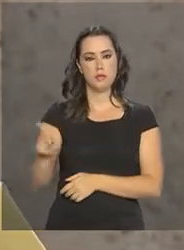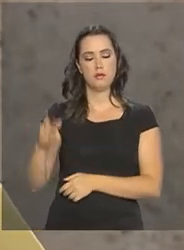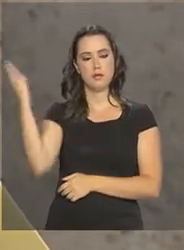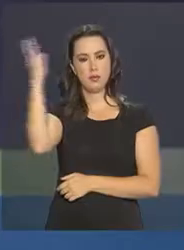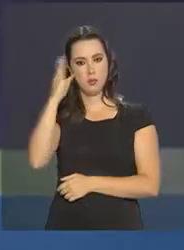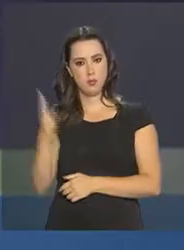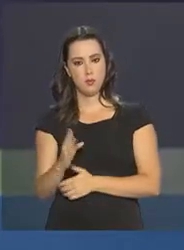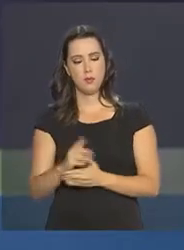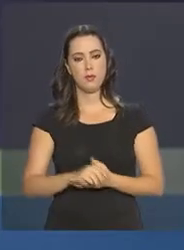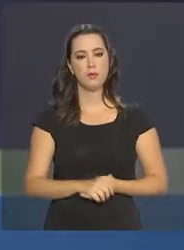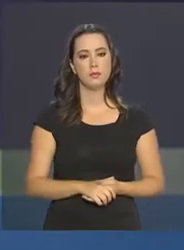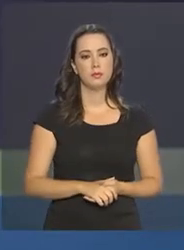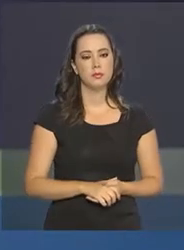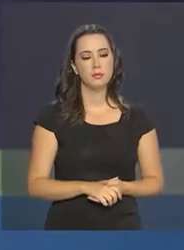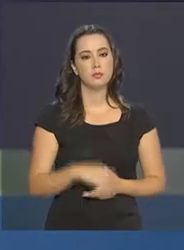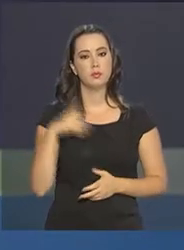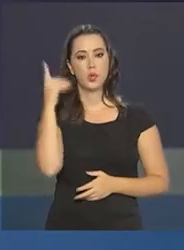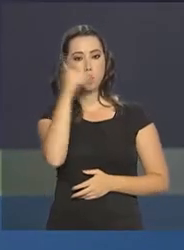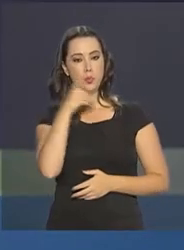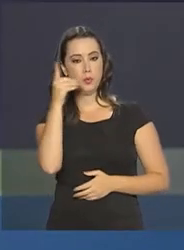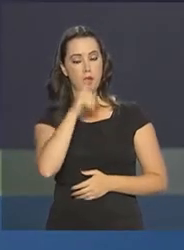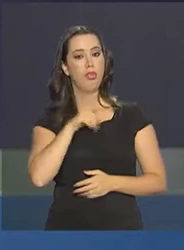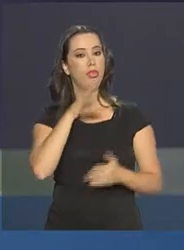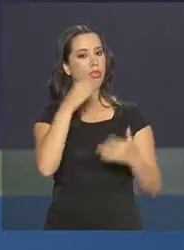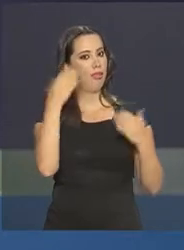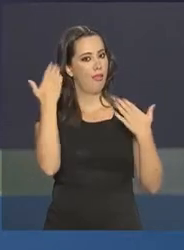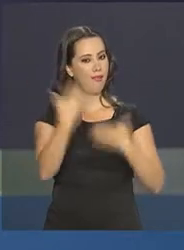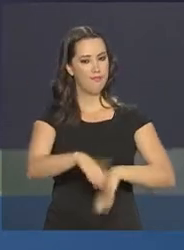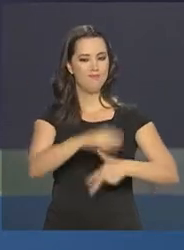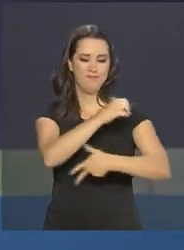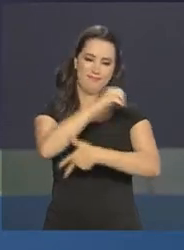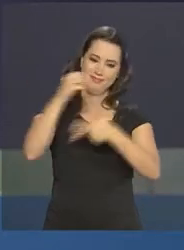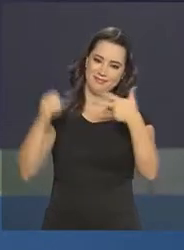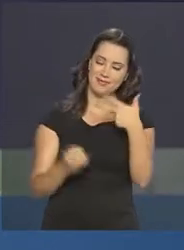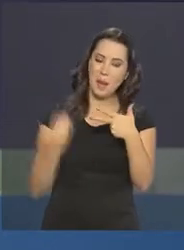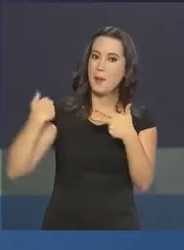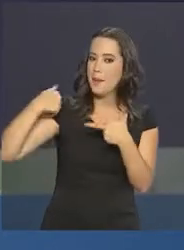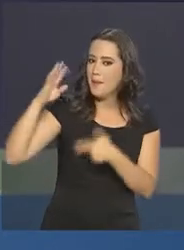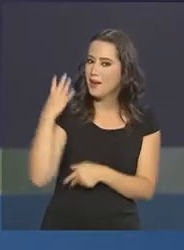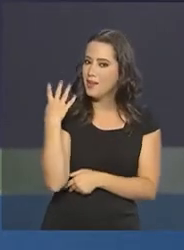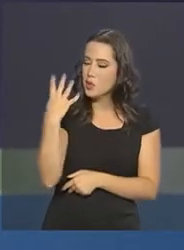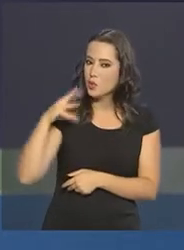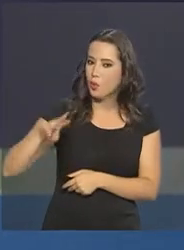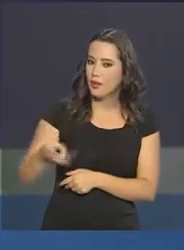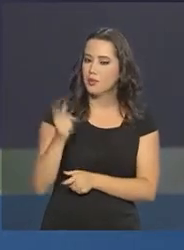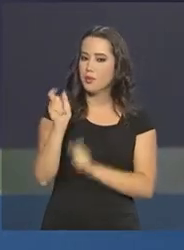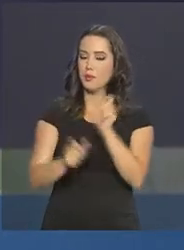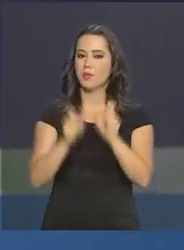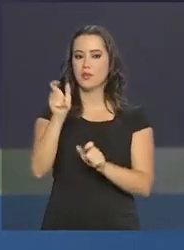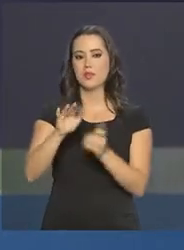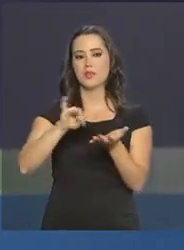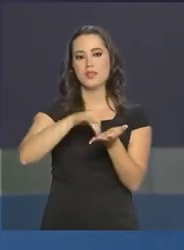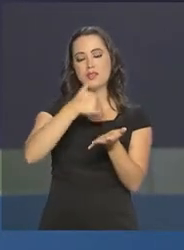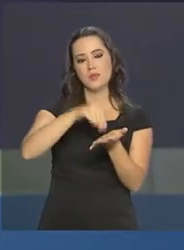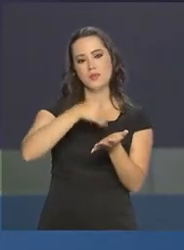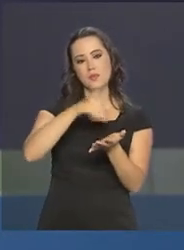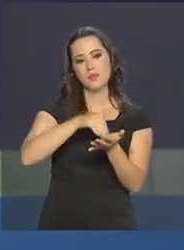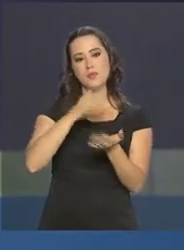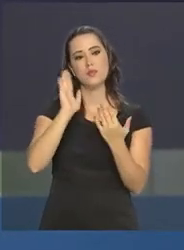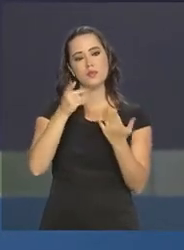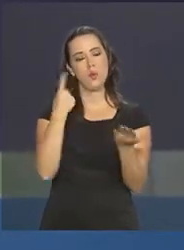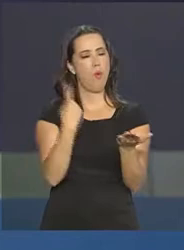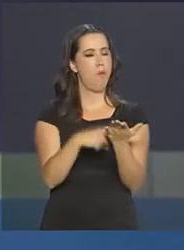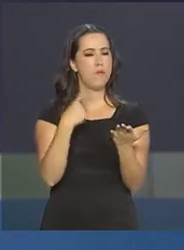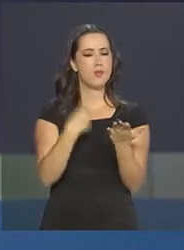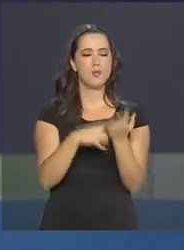república e neste domingo tem prova do enem mais de 4 milhões de inscritos mais de 4 milhões de inscritos do exame